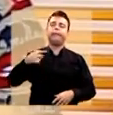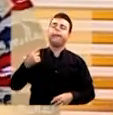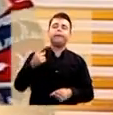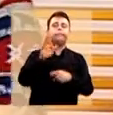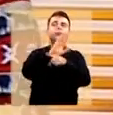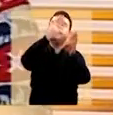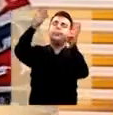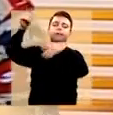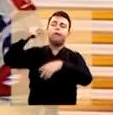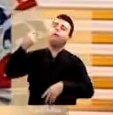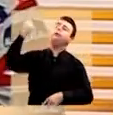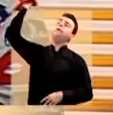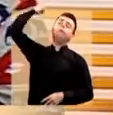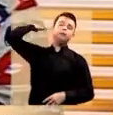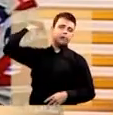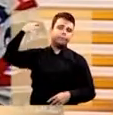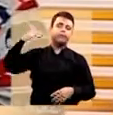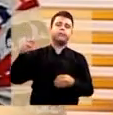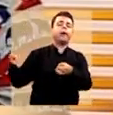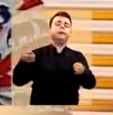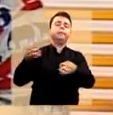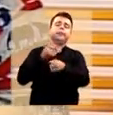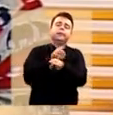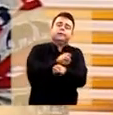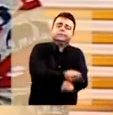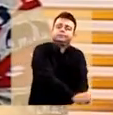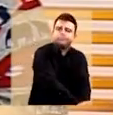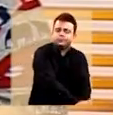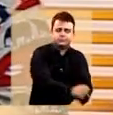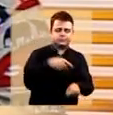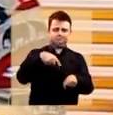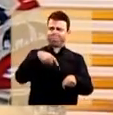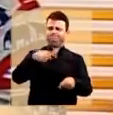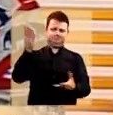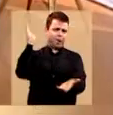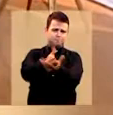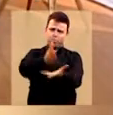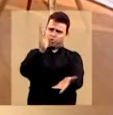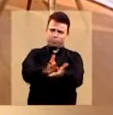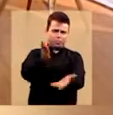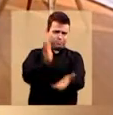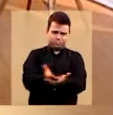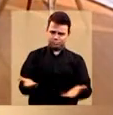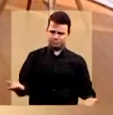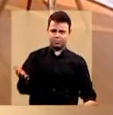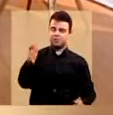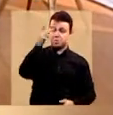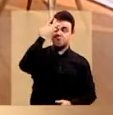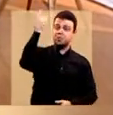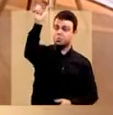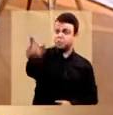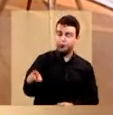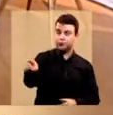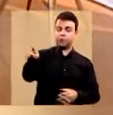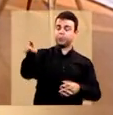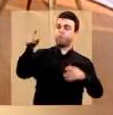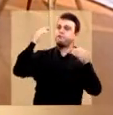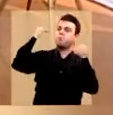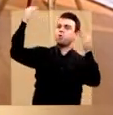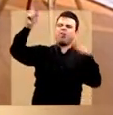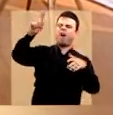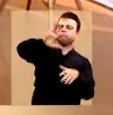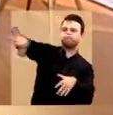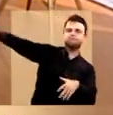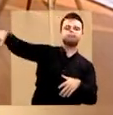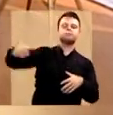ainda, aquela coisa estereotipada, né? Não, aquilo já não existe mais. Quando é para ser ícone, o negro não. Escolhe o branco que